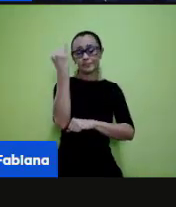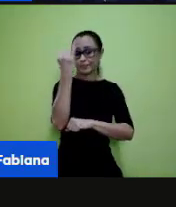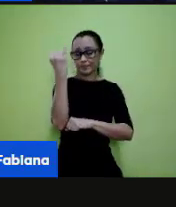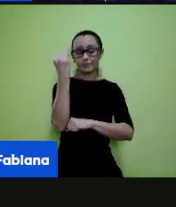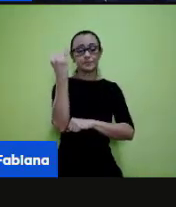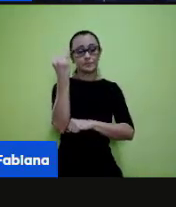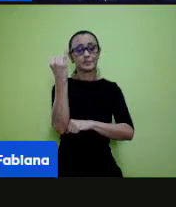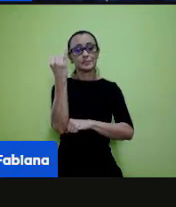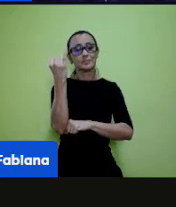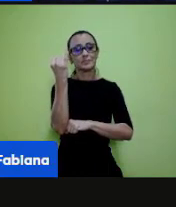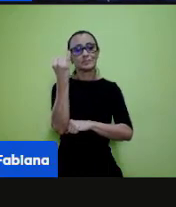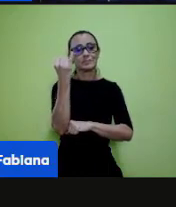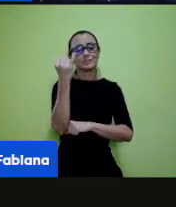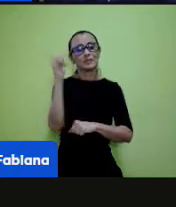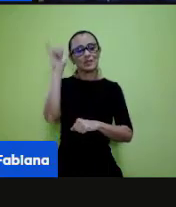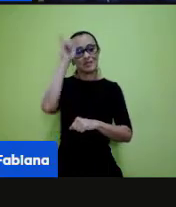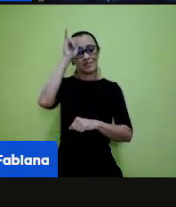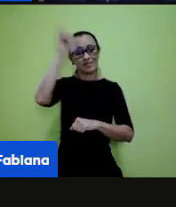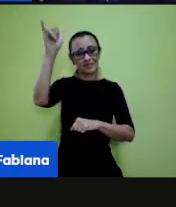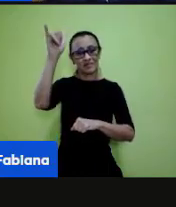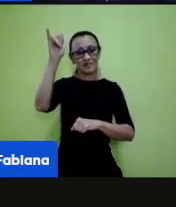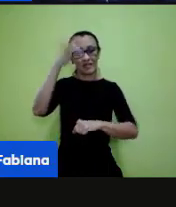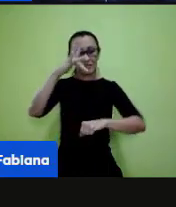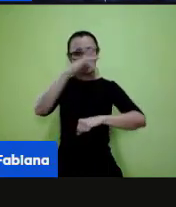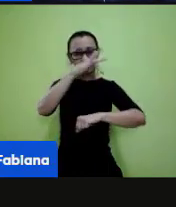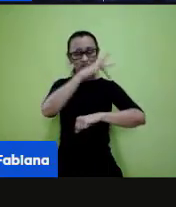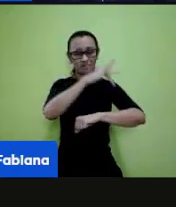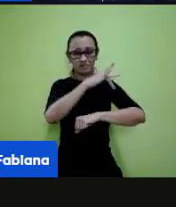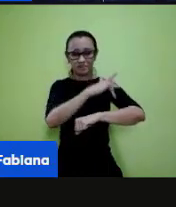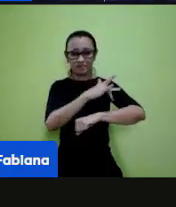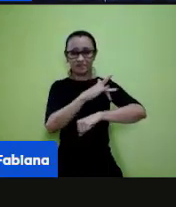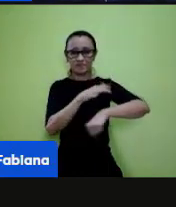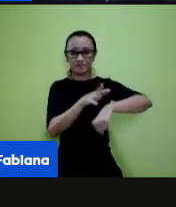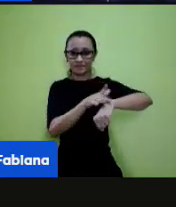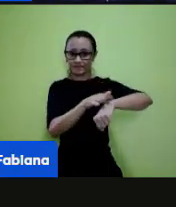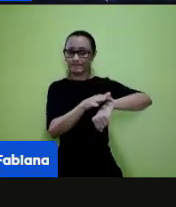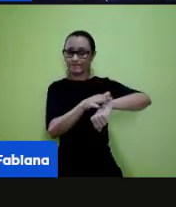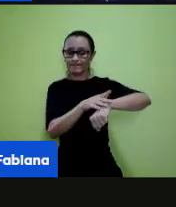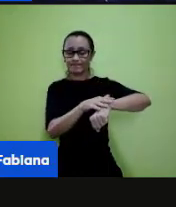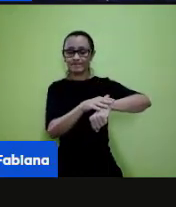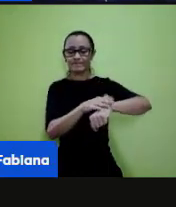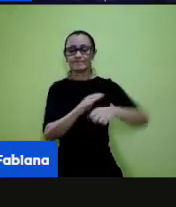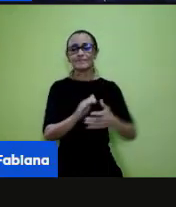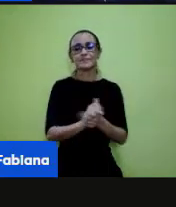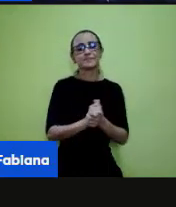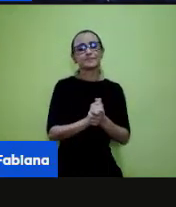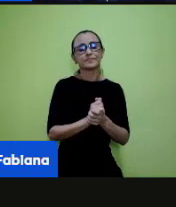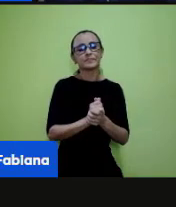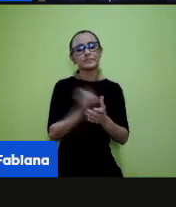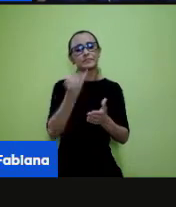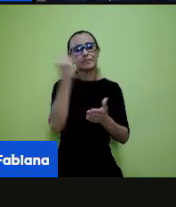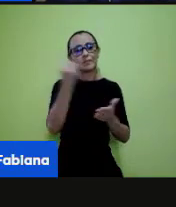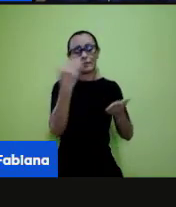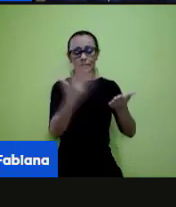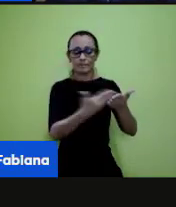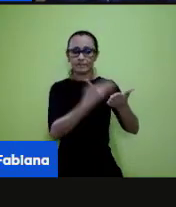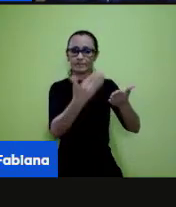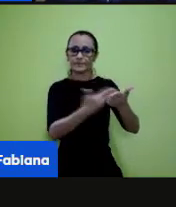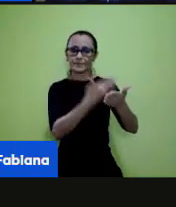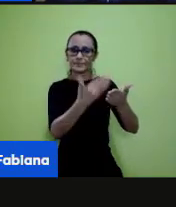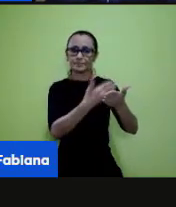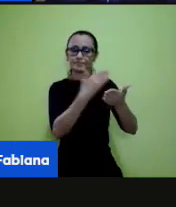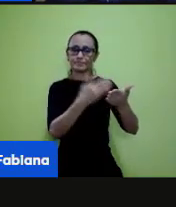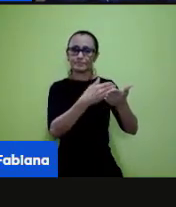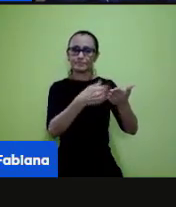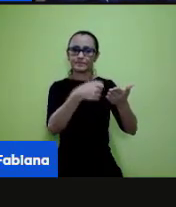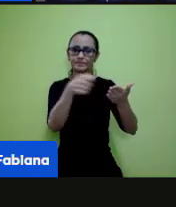do vetor, consequentemente evitar as doenças. Então, a importância desse caderno de bordo e desse checklist para a